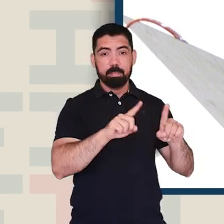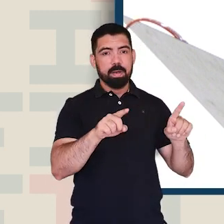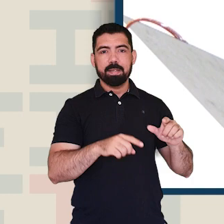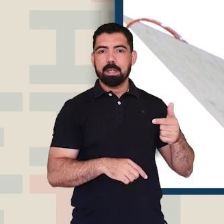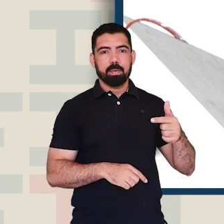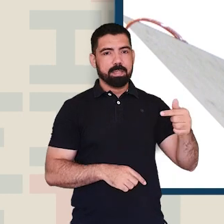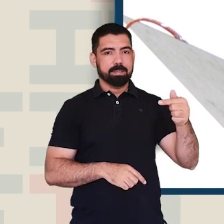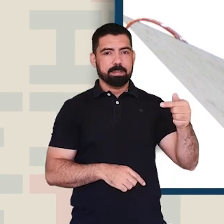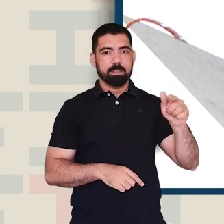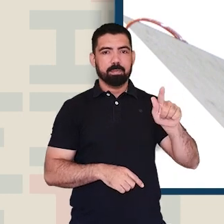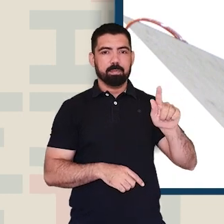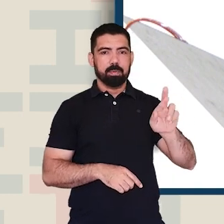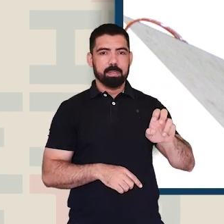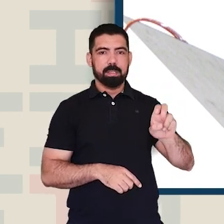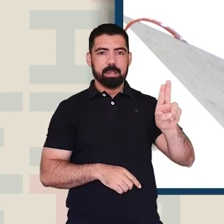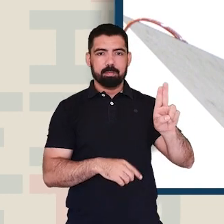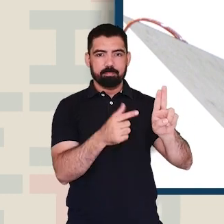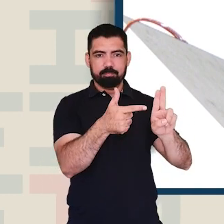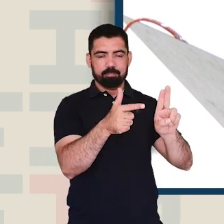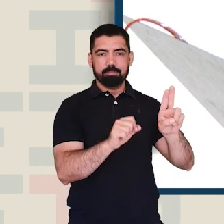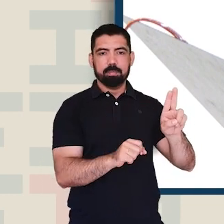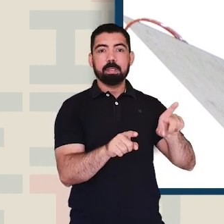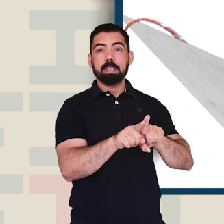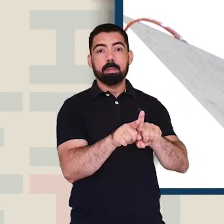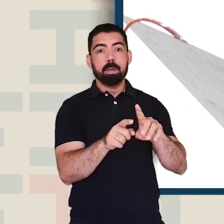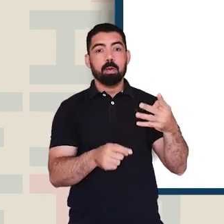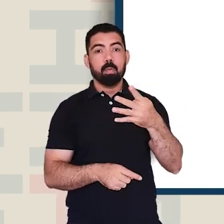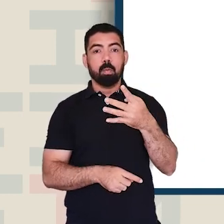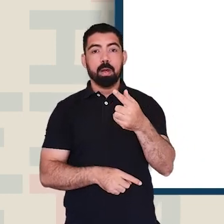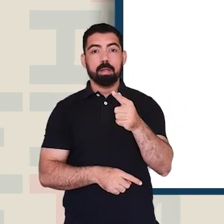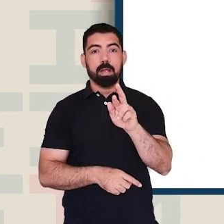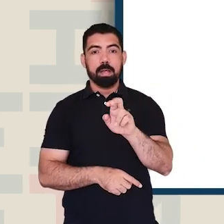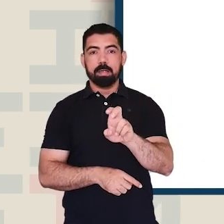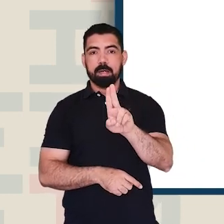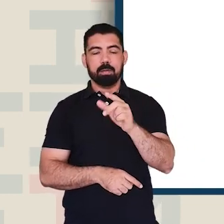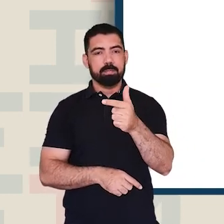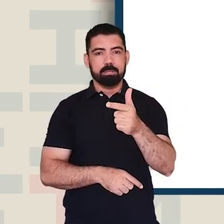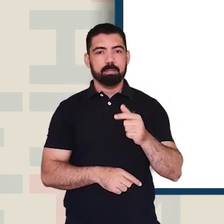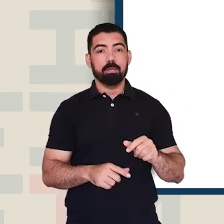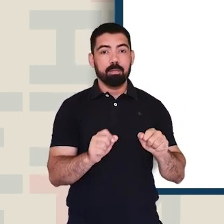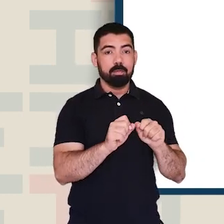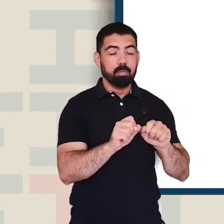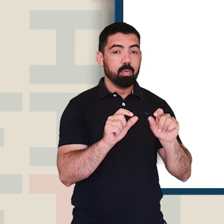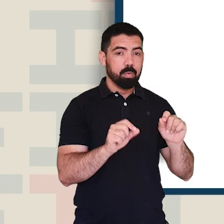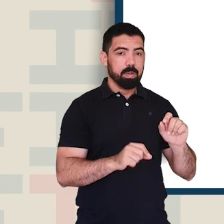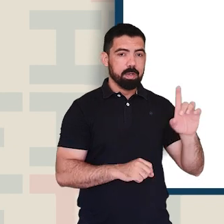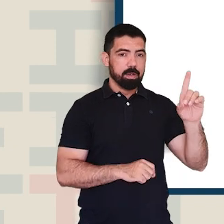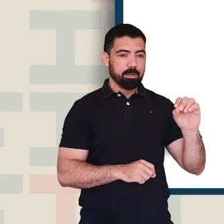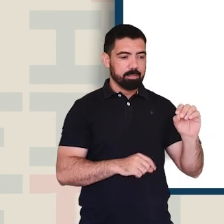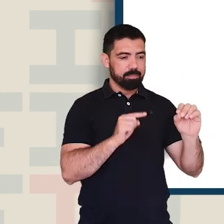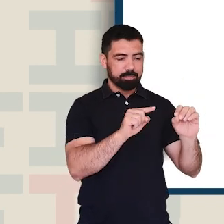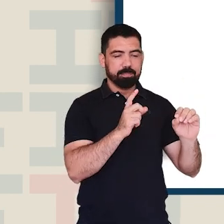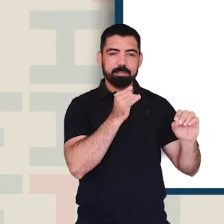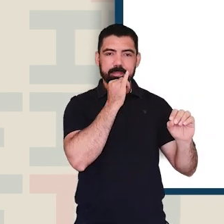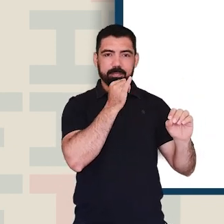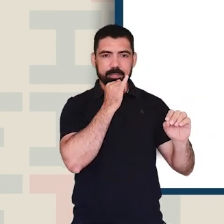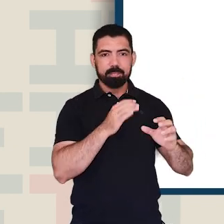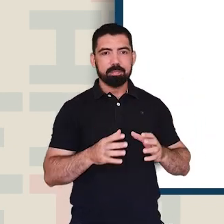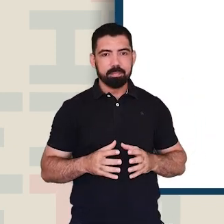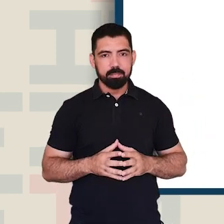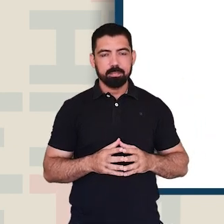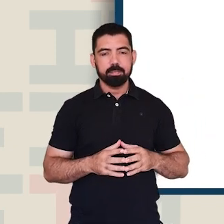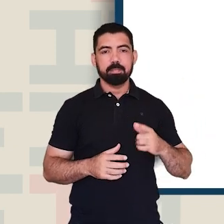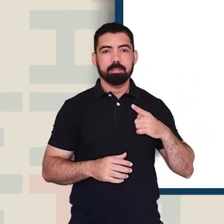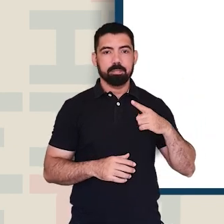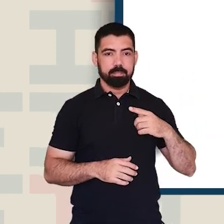o sétimo grau, né? E nem o quarto grau. Ela tem, por exemplo, se eu faço uma pentatônica de dó, então eu tenho o